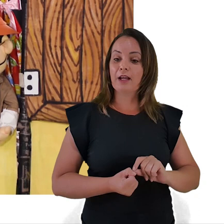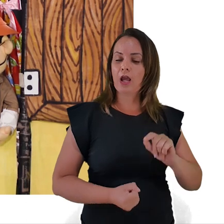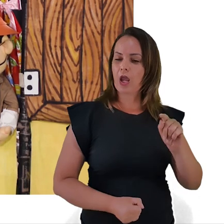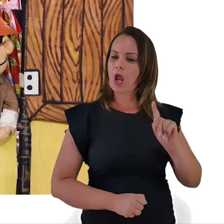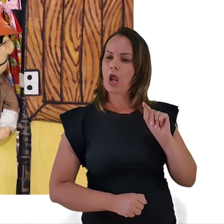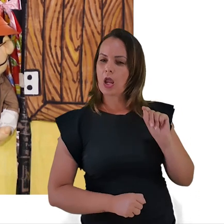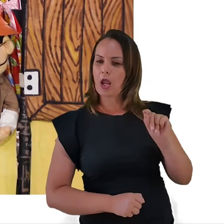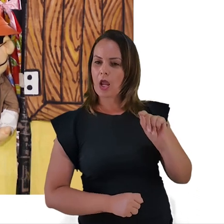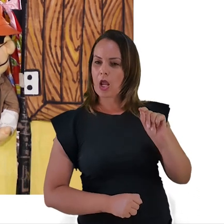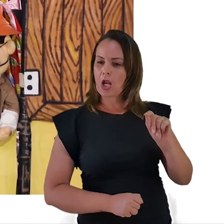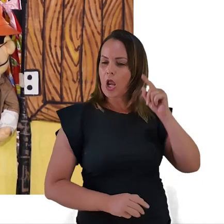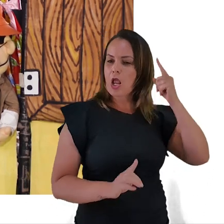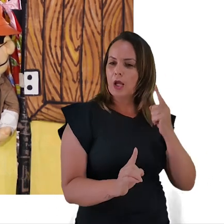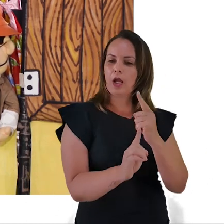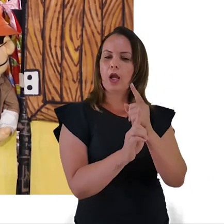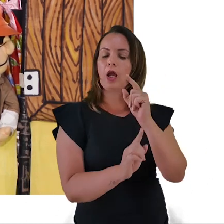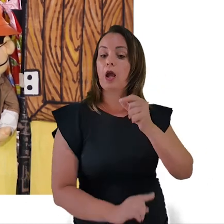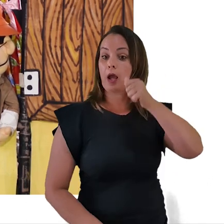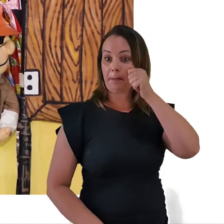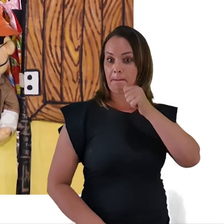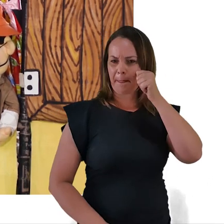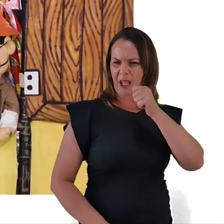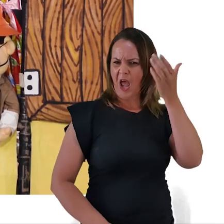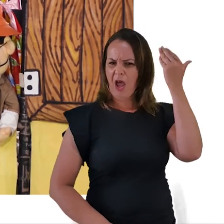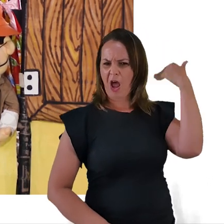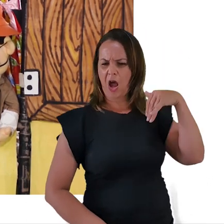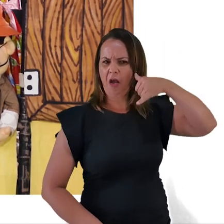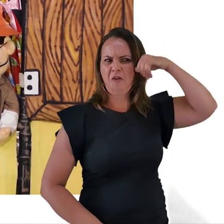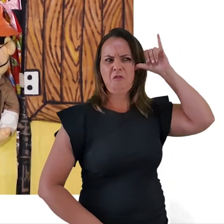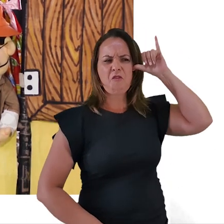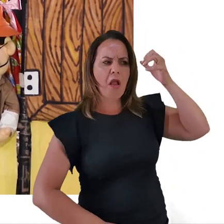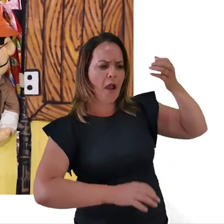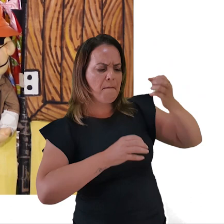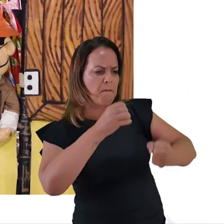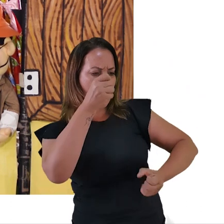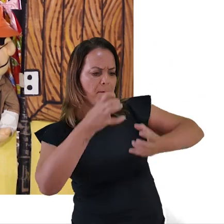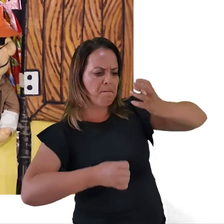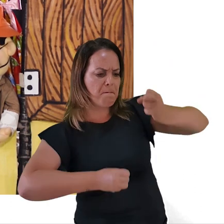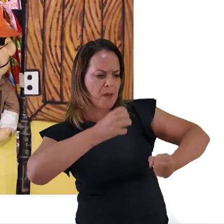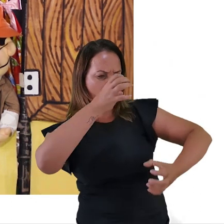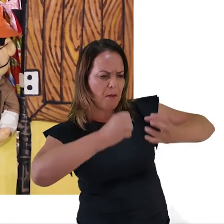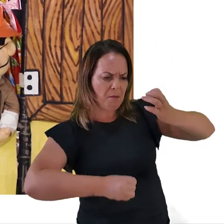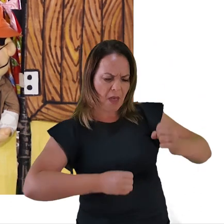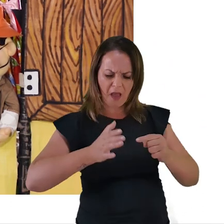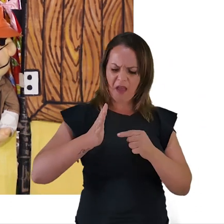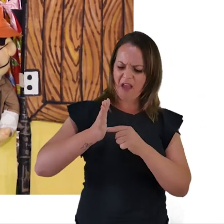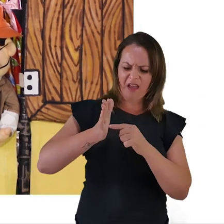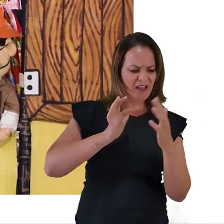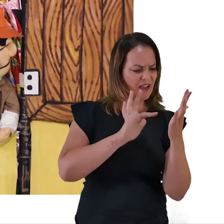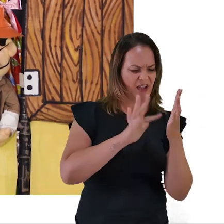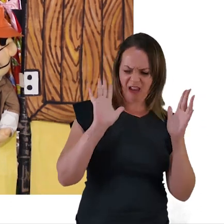as mulheres que tiravam leite da vaca ficavam com as mãos machucadas,